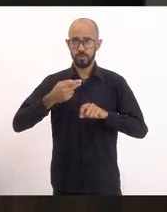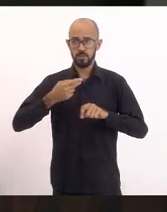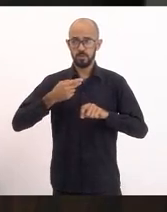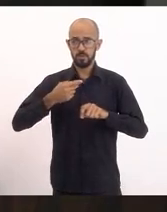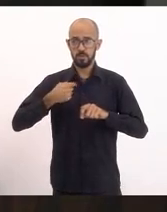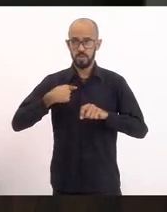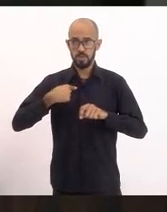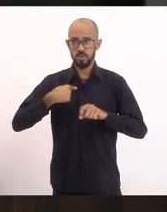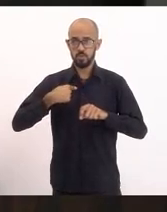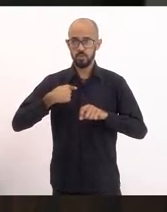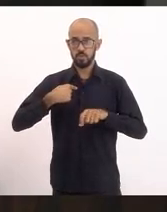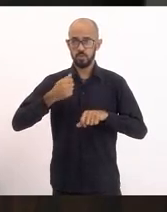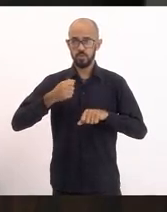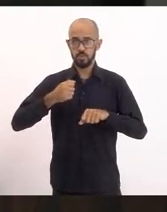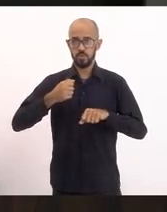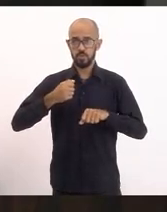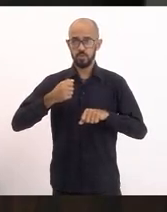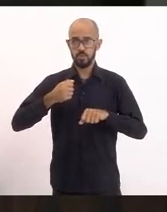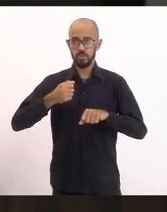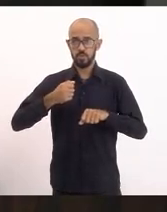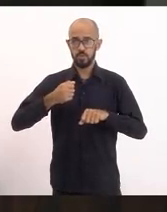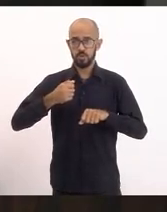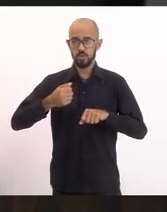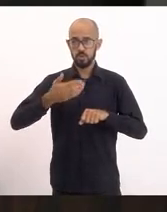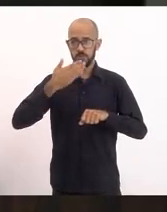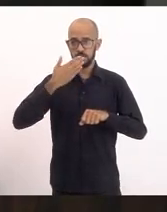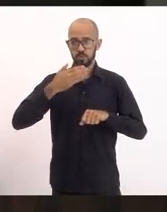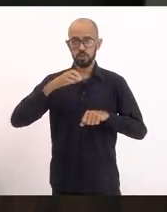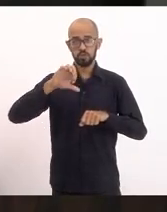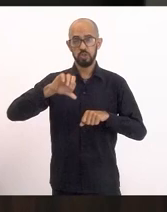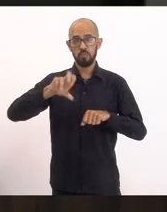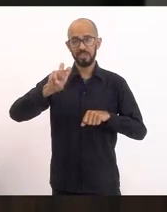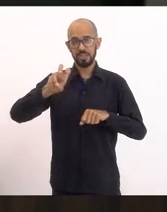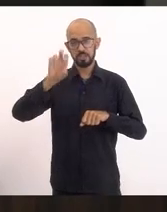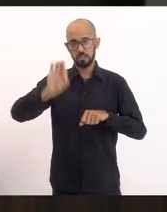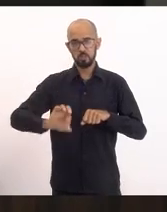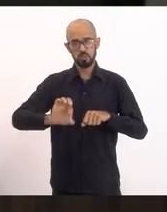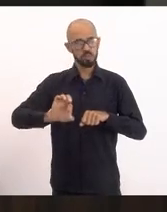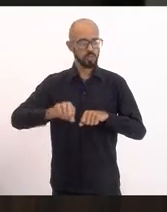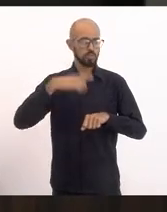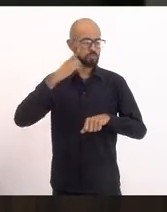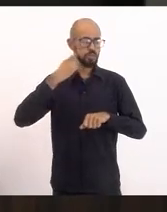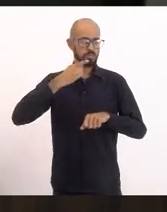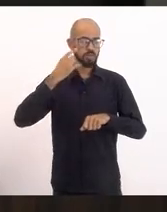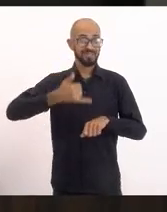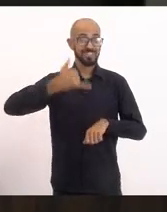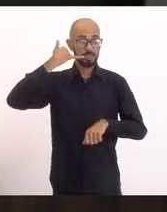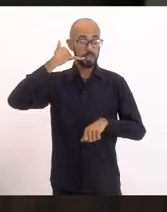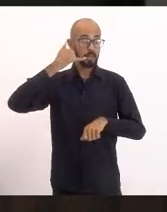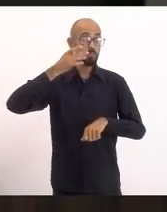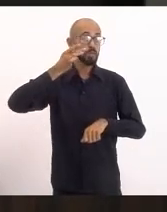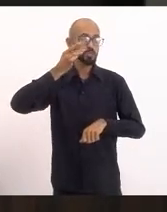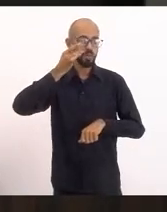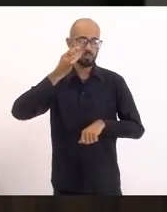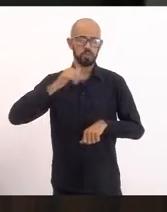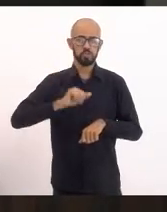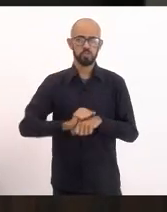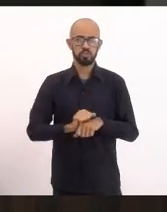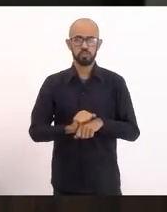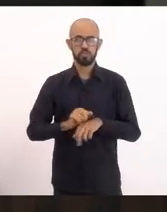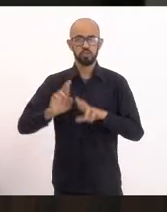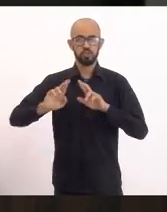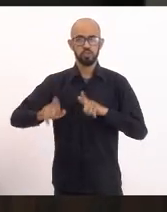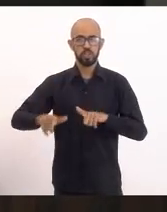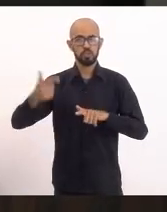convoquei quase que 95% dos deputados pessoalmente, ligando para cada parlamentar. E, ao contrário de